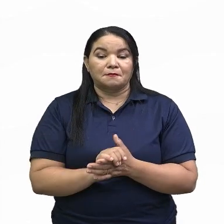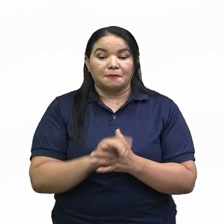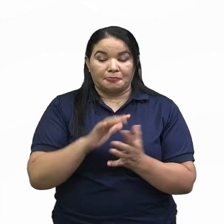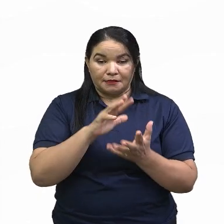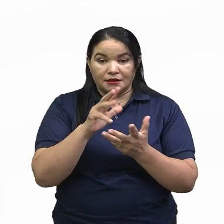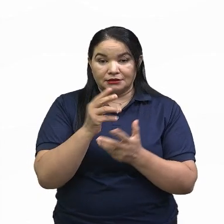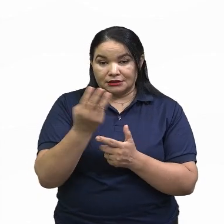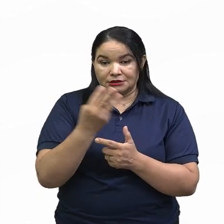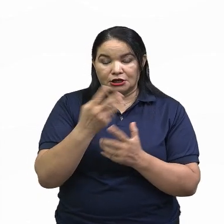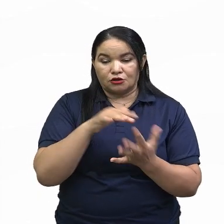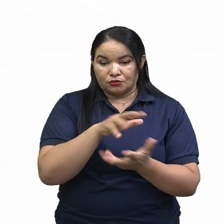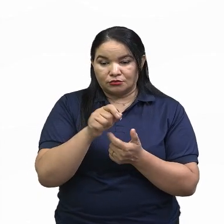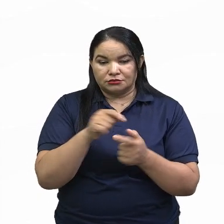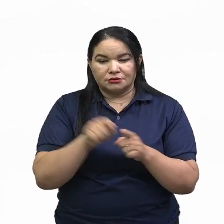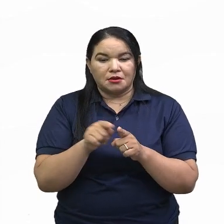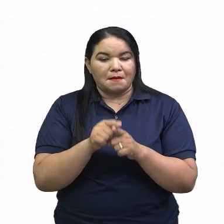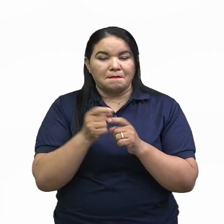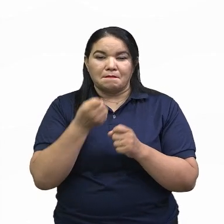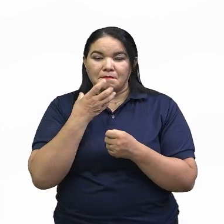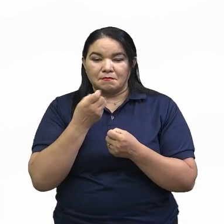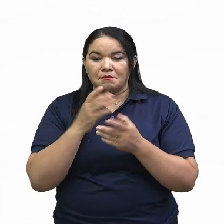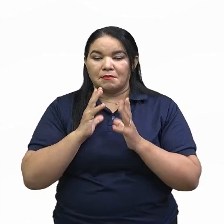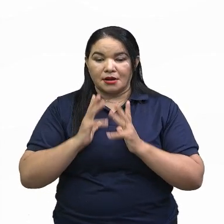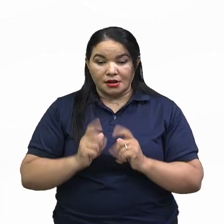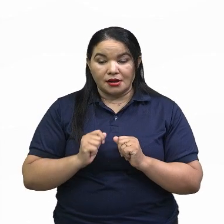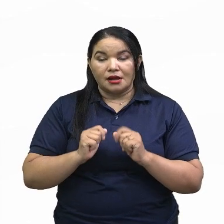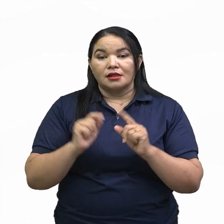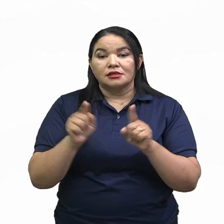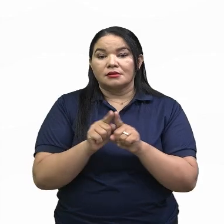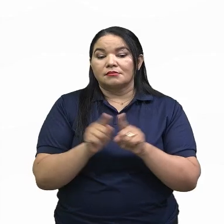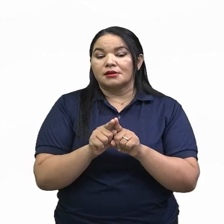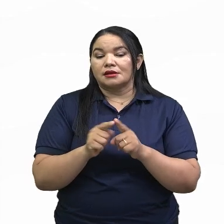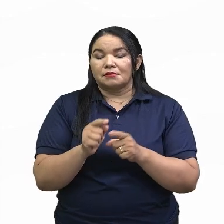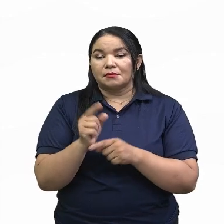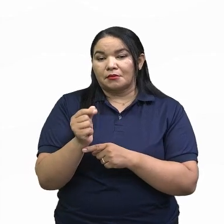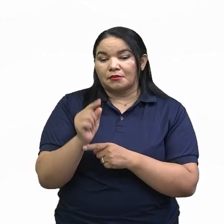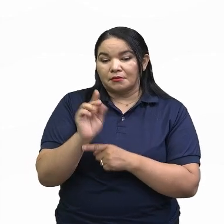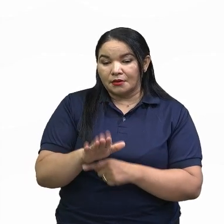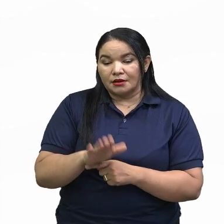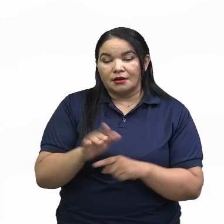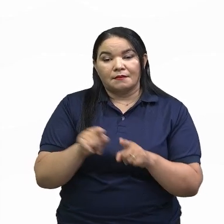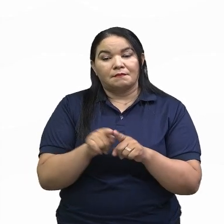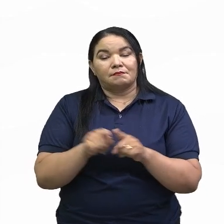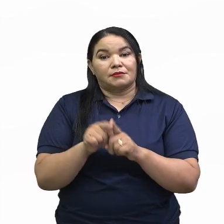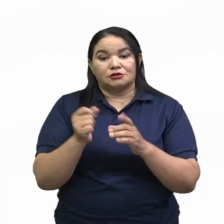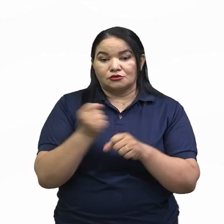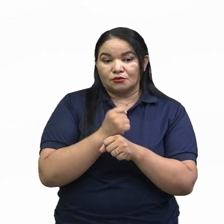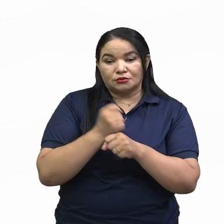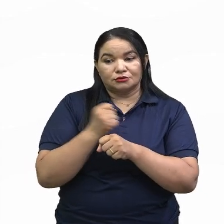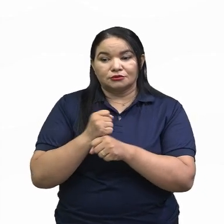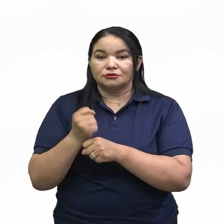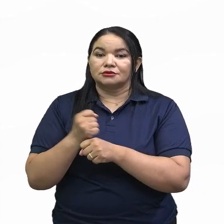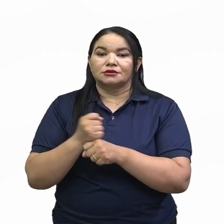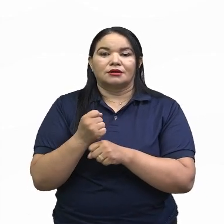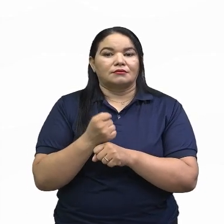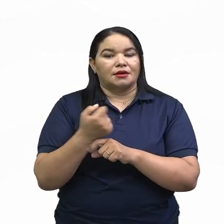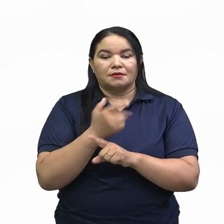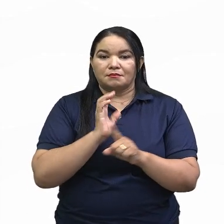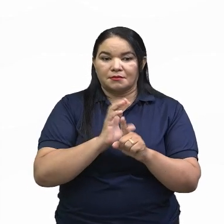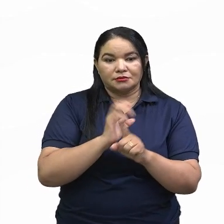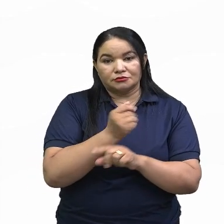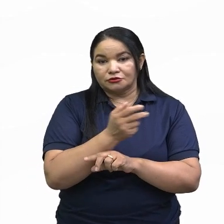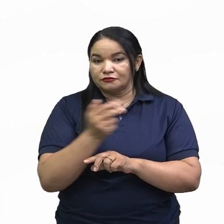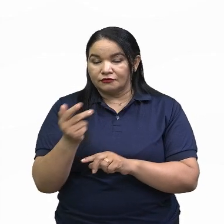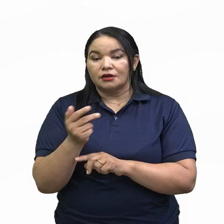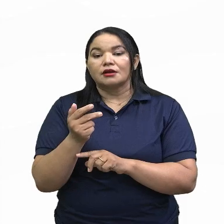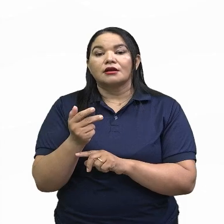mais limpa e barata, comparativamente às demais, a construção das hidrelétricas é responsável por uma série de impactos ambientais